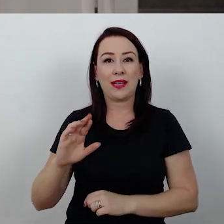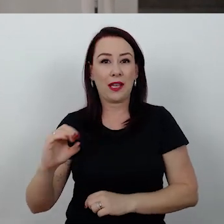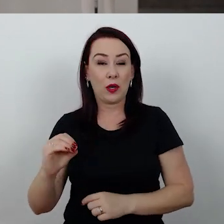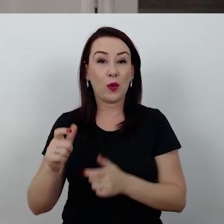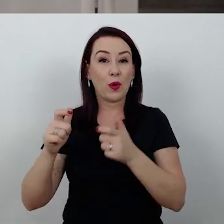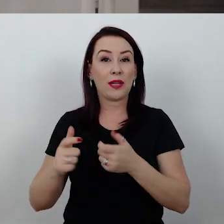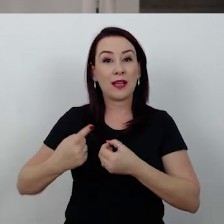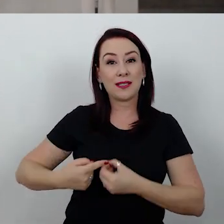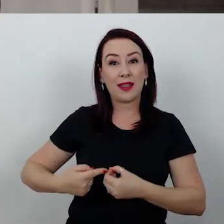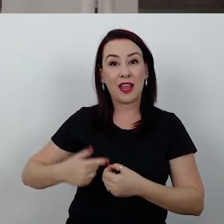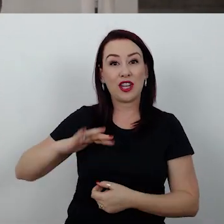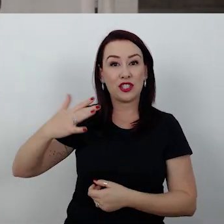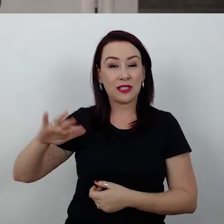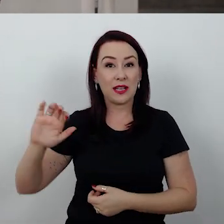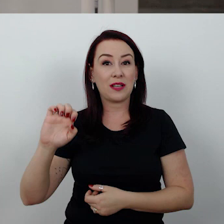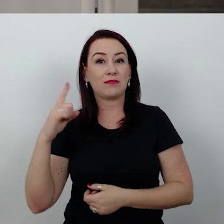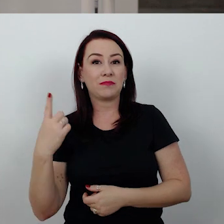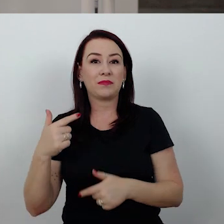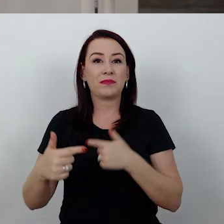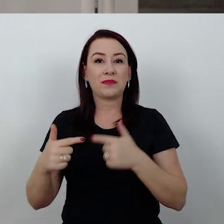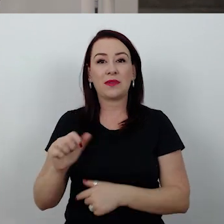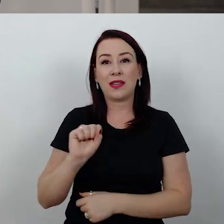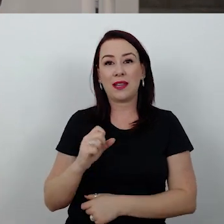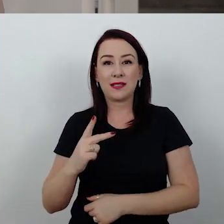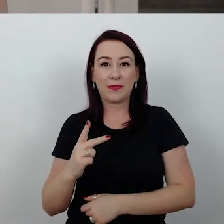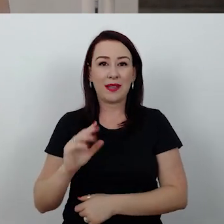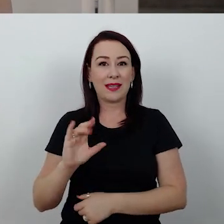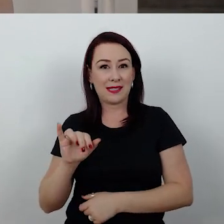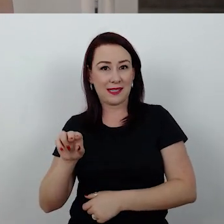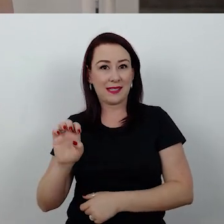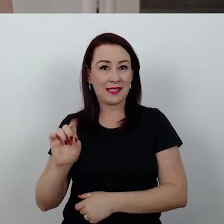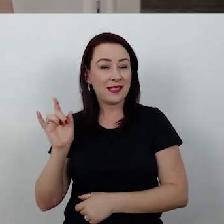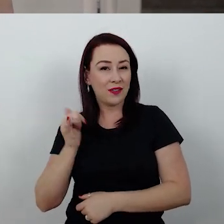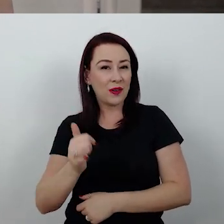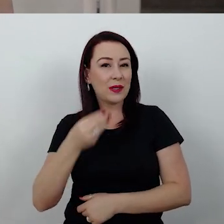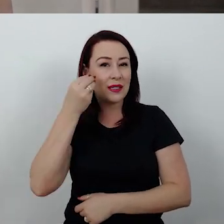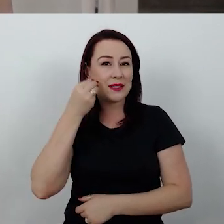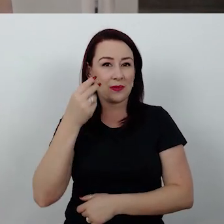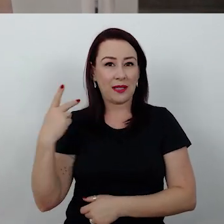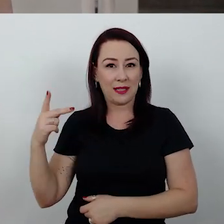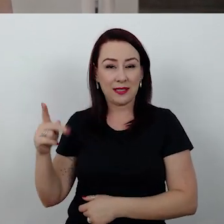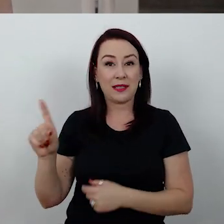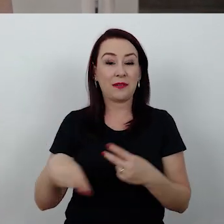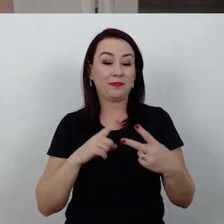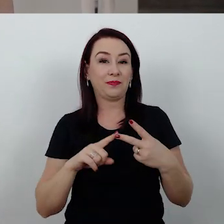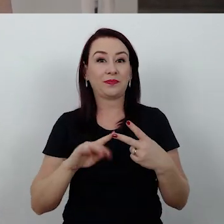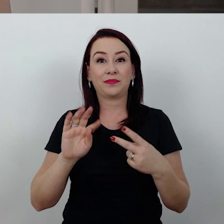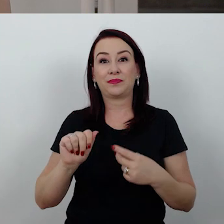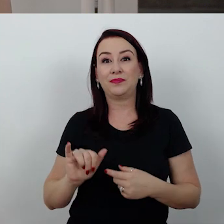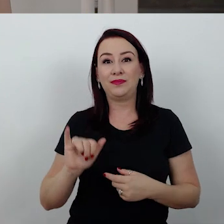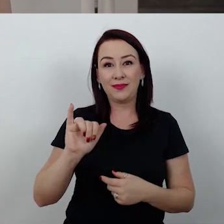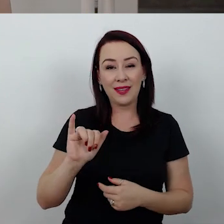Santos, trabalhou na SPCine, e vai contar um pouco da experiência dela, e também a